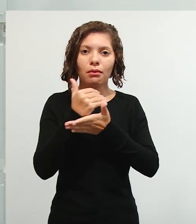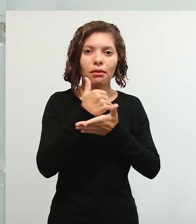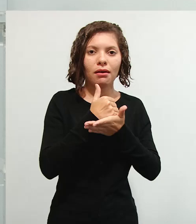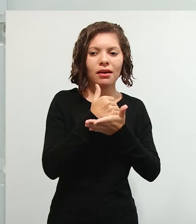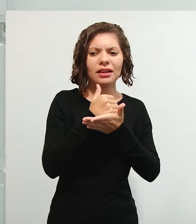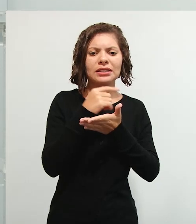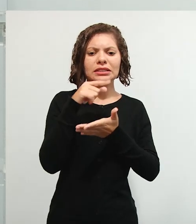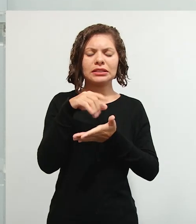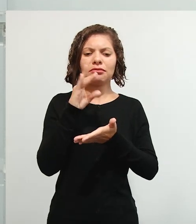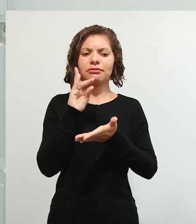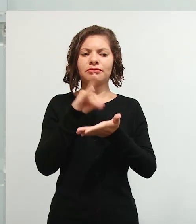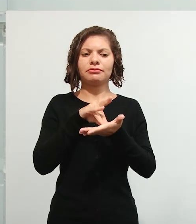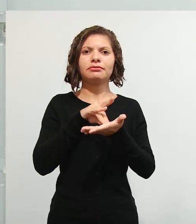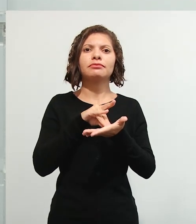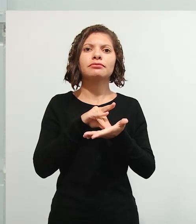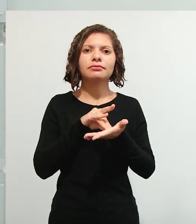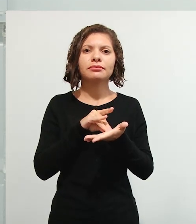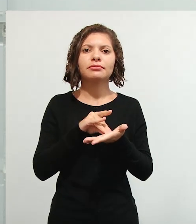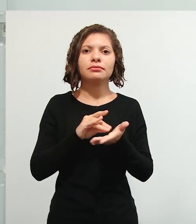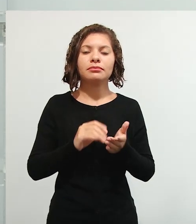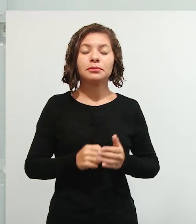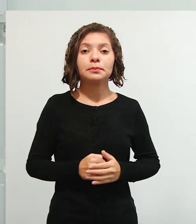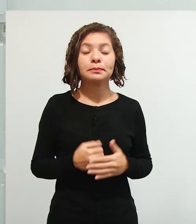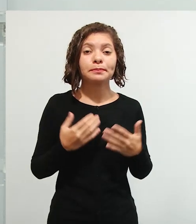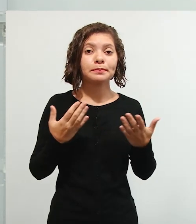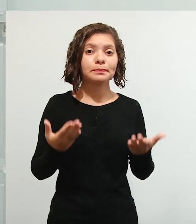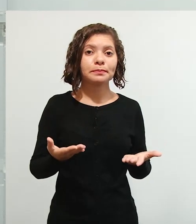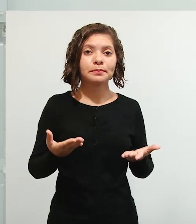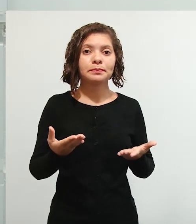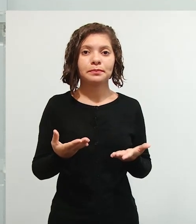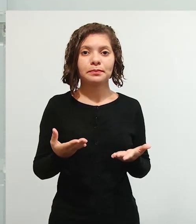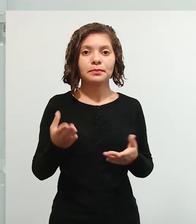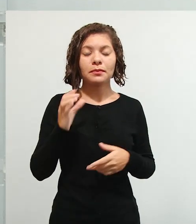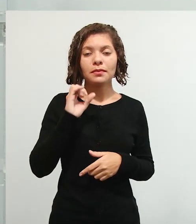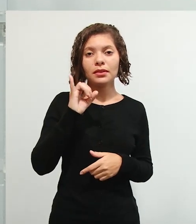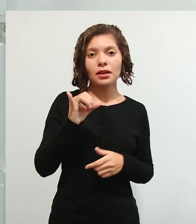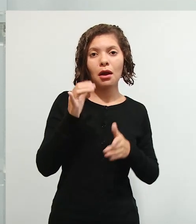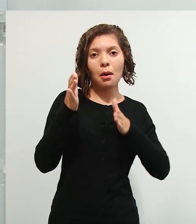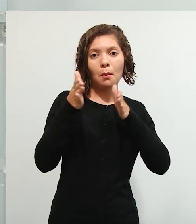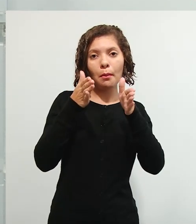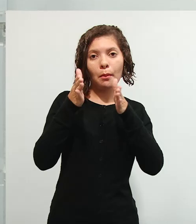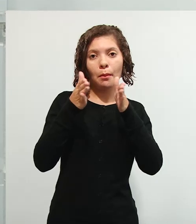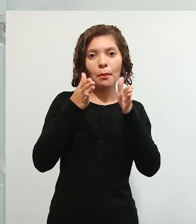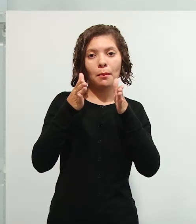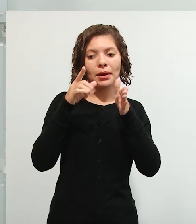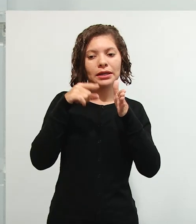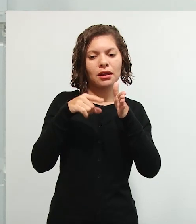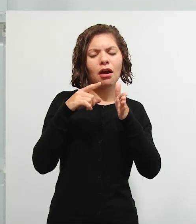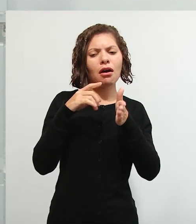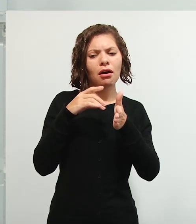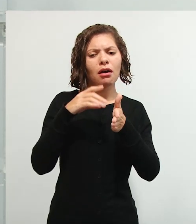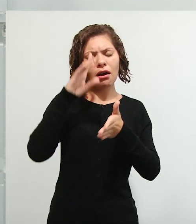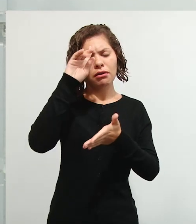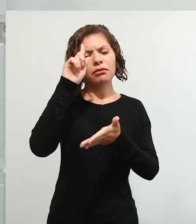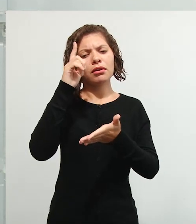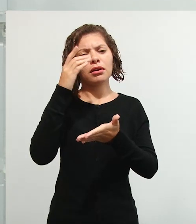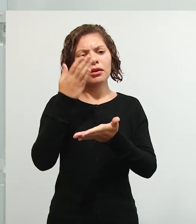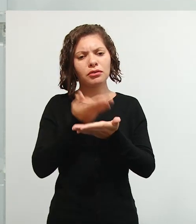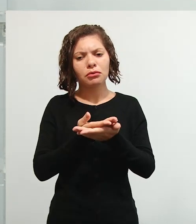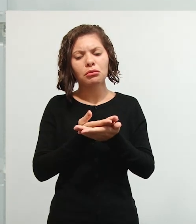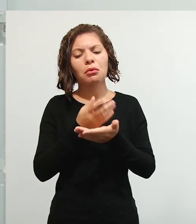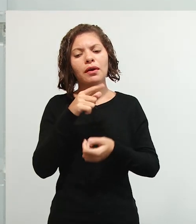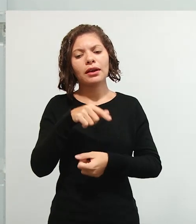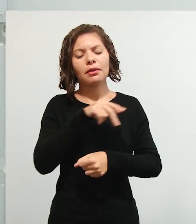a alimentar as estatísticas oficiais. Então, se por um tempo, ou por um longo tempo, se